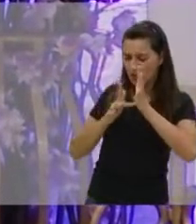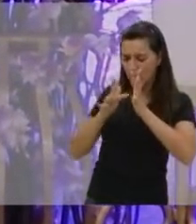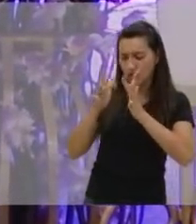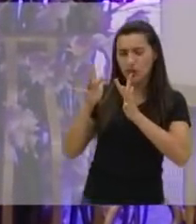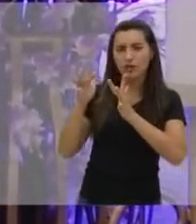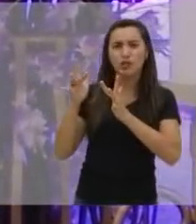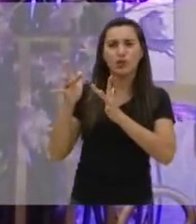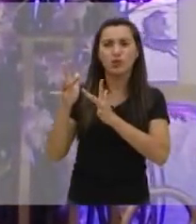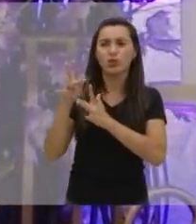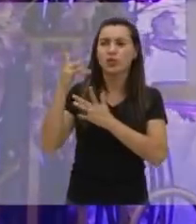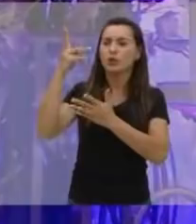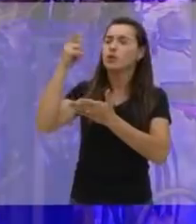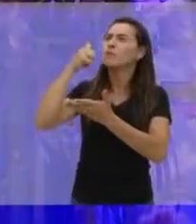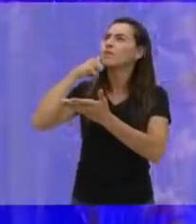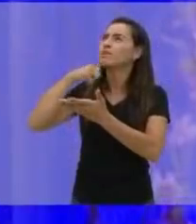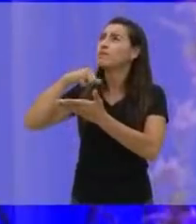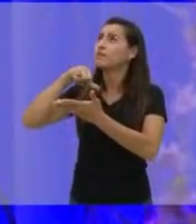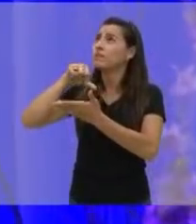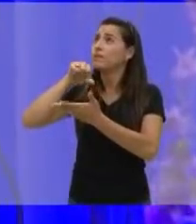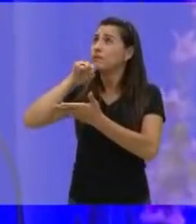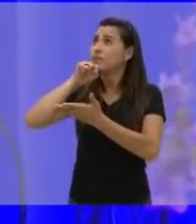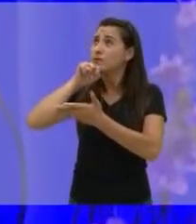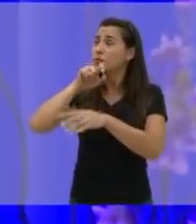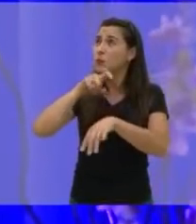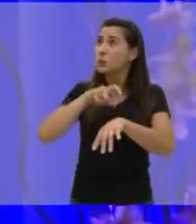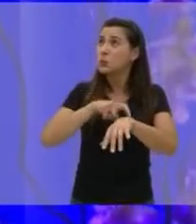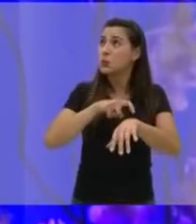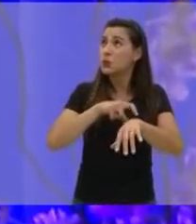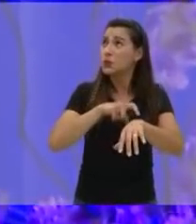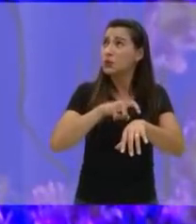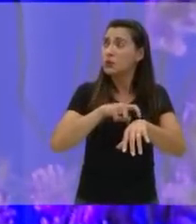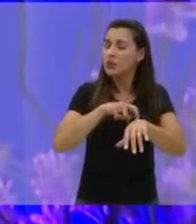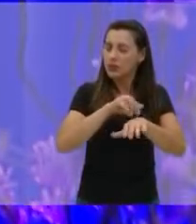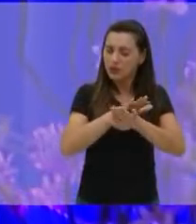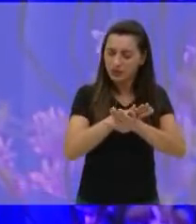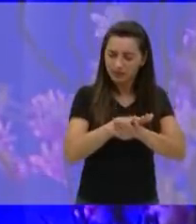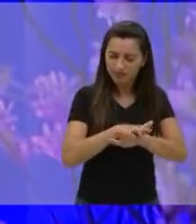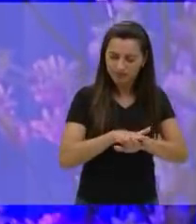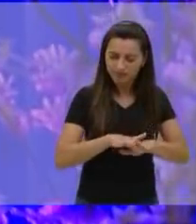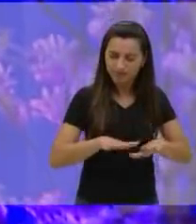Mãe, quando a noite